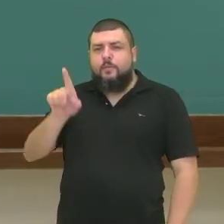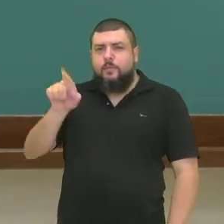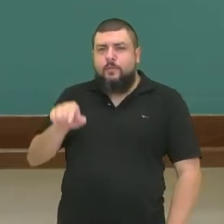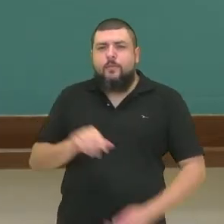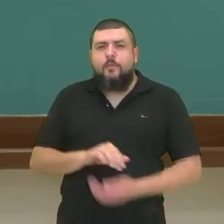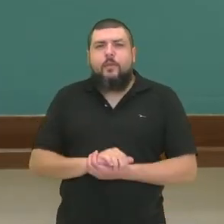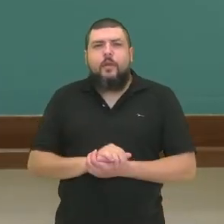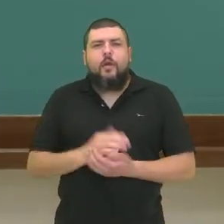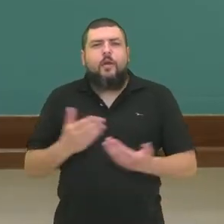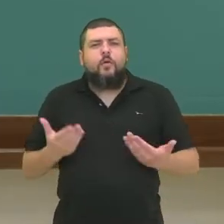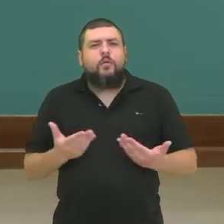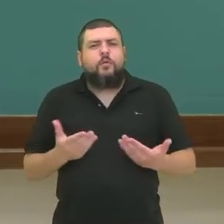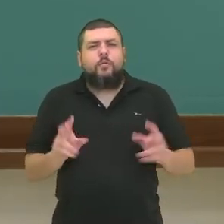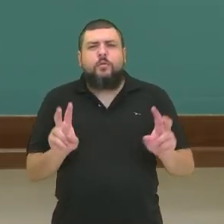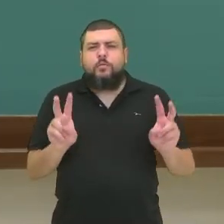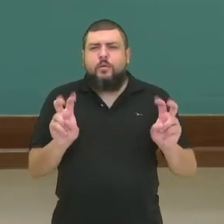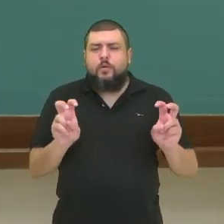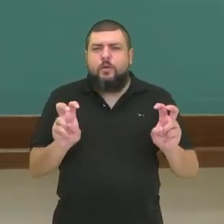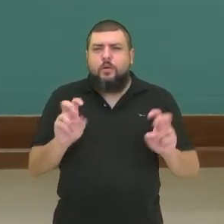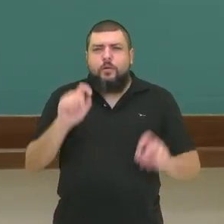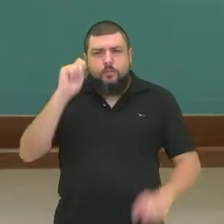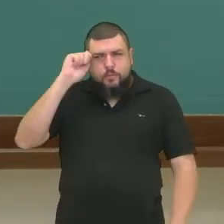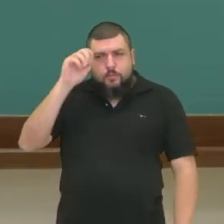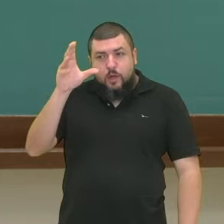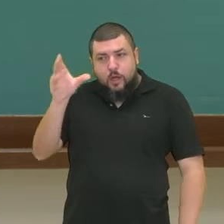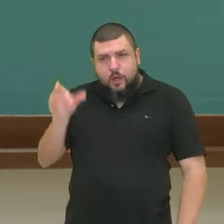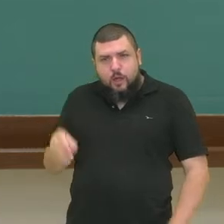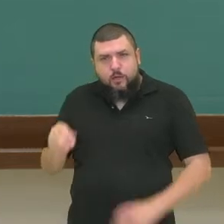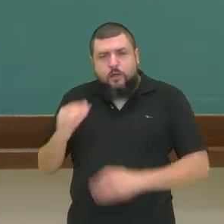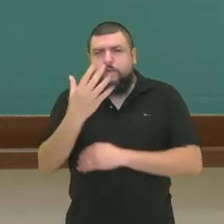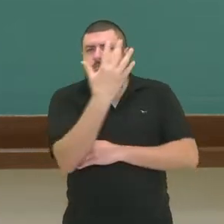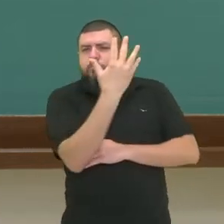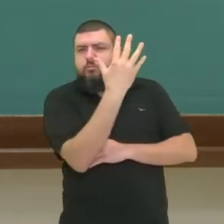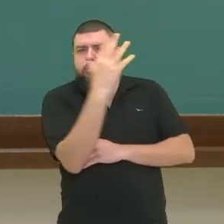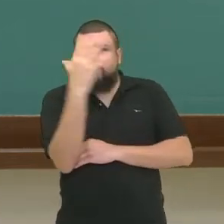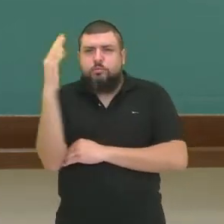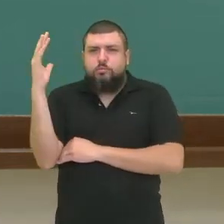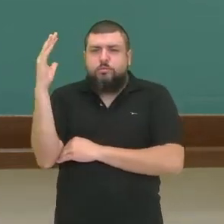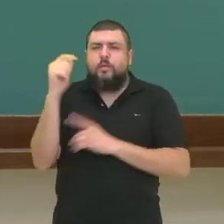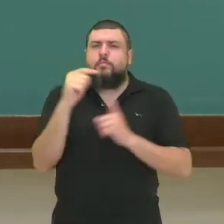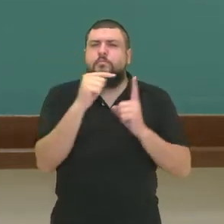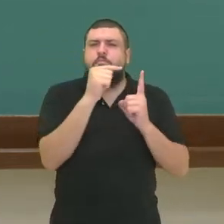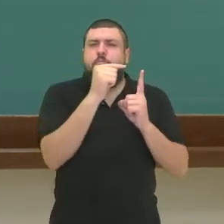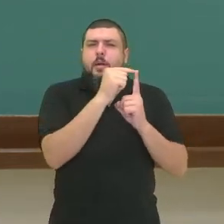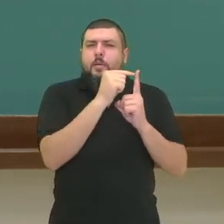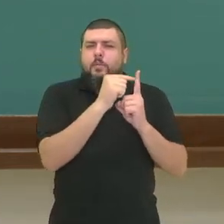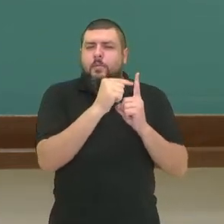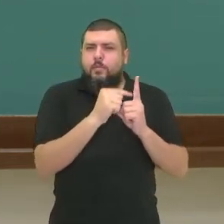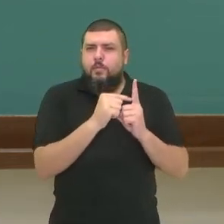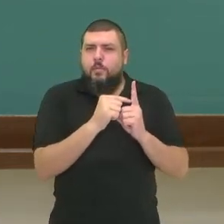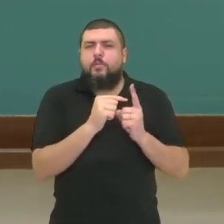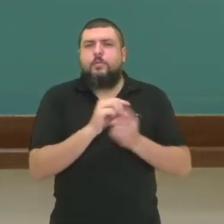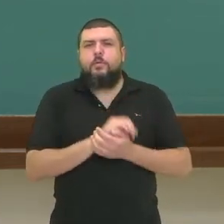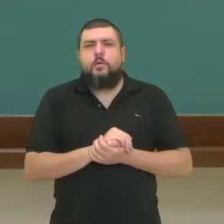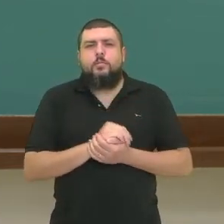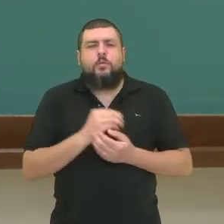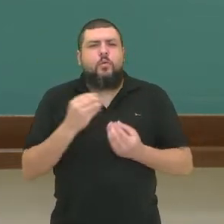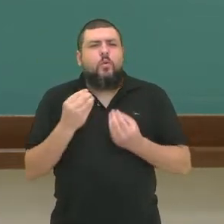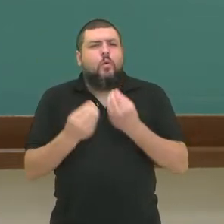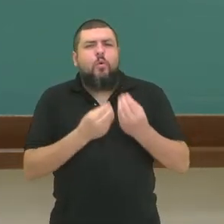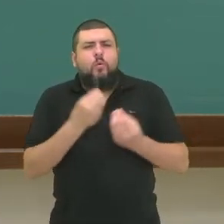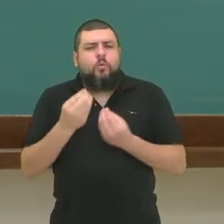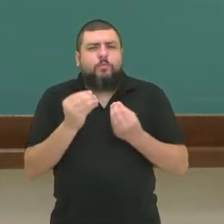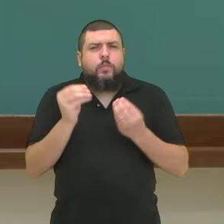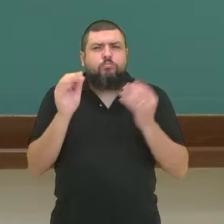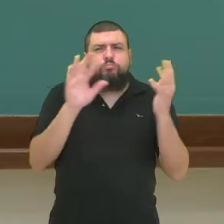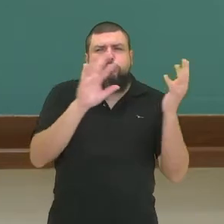sobre a vegetação do continente africano. Vamos ver então quais são os tipos de vegetação, como que os climas influenciam nesses